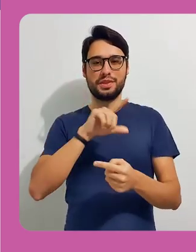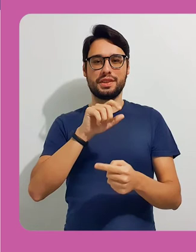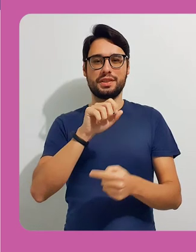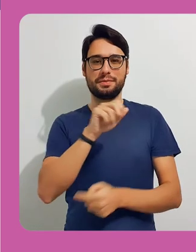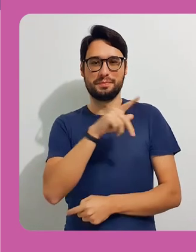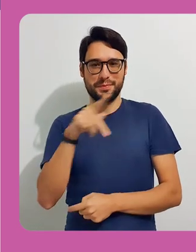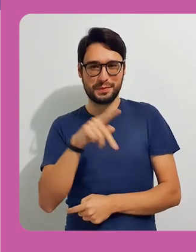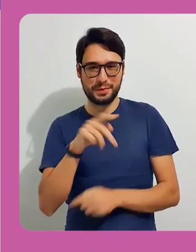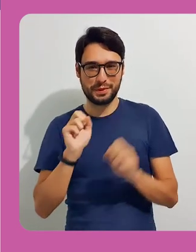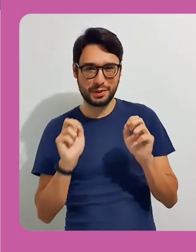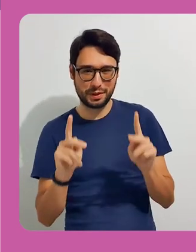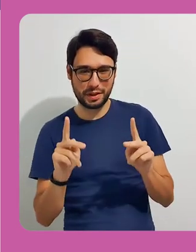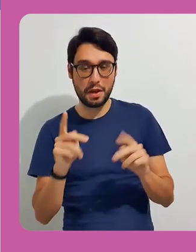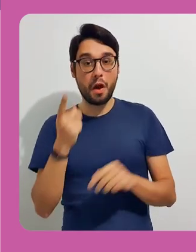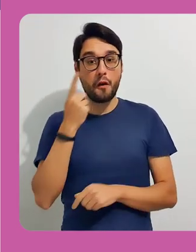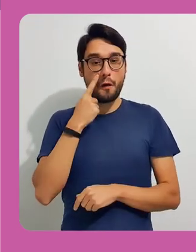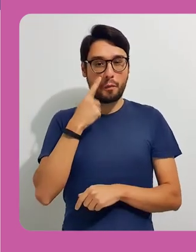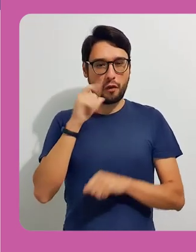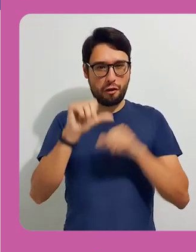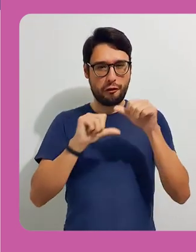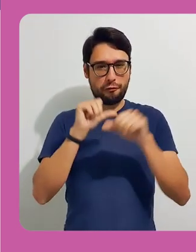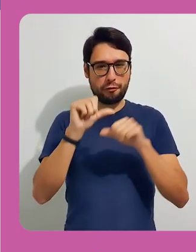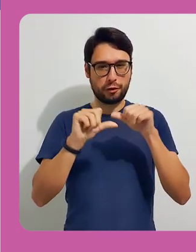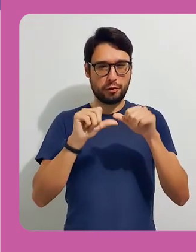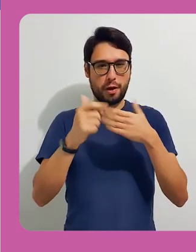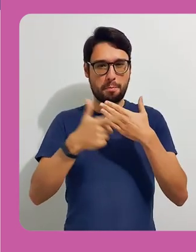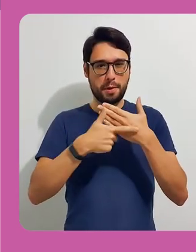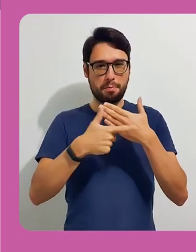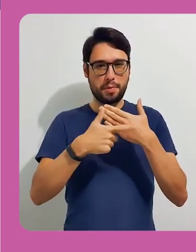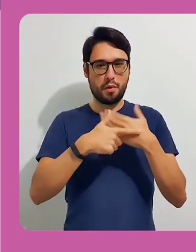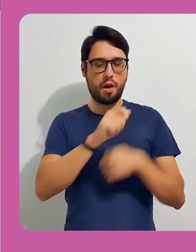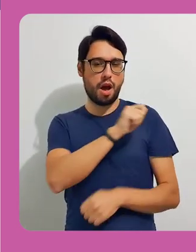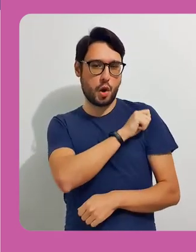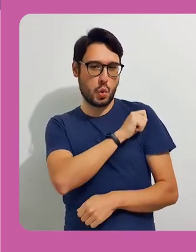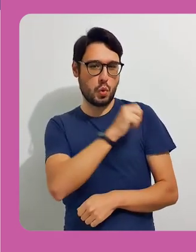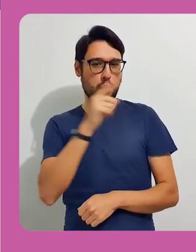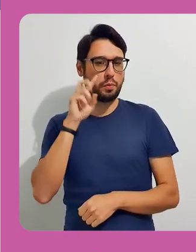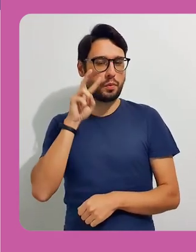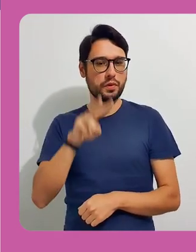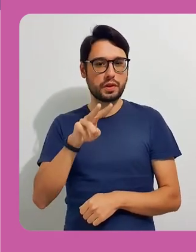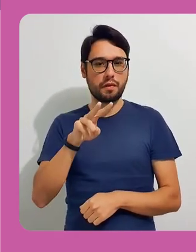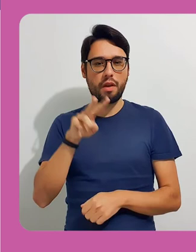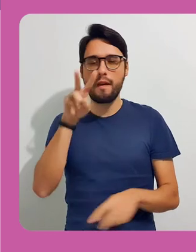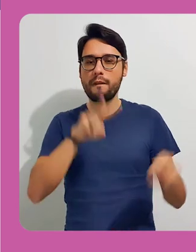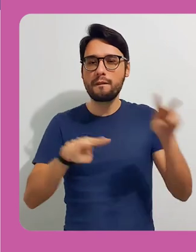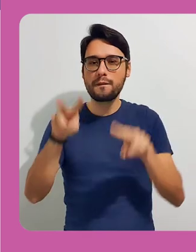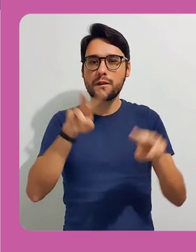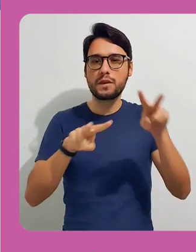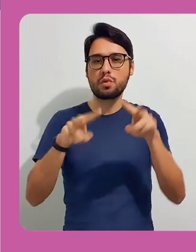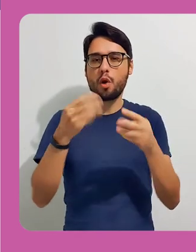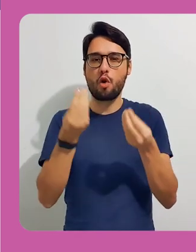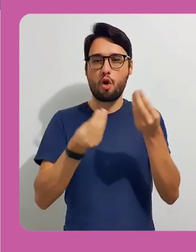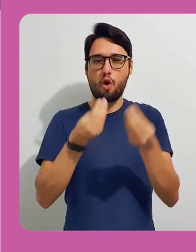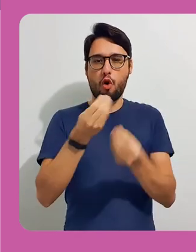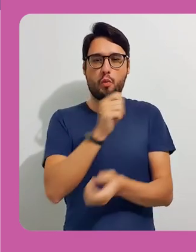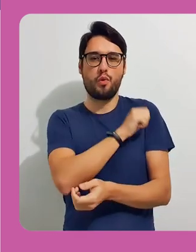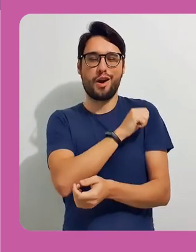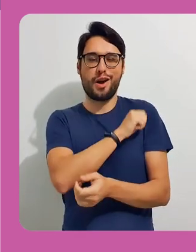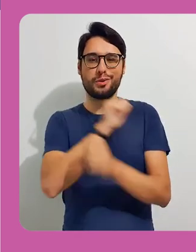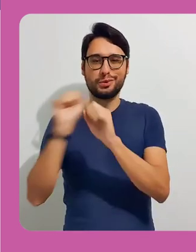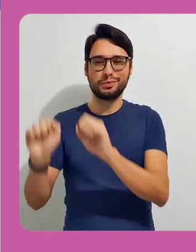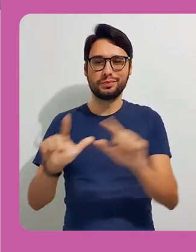específicos de tarefas de quais configurações que precisamos fazer para atingir esse tipo